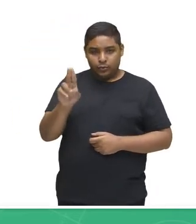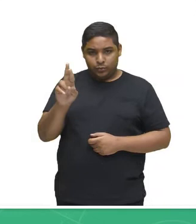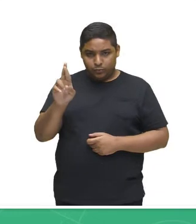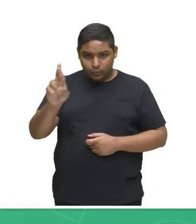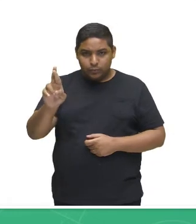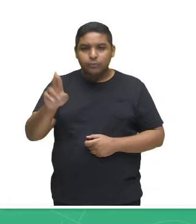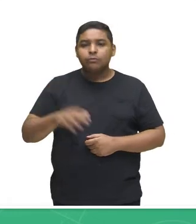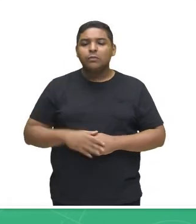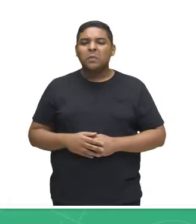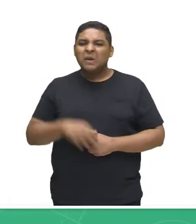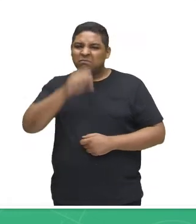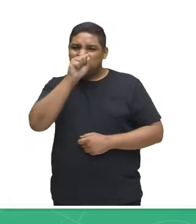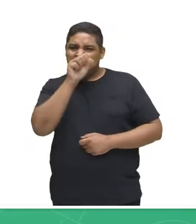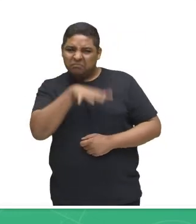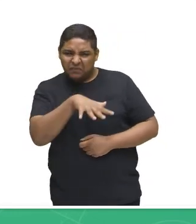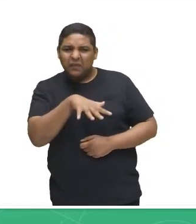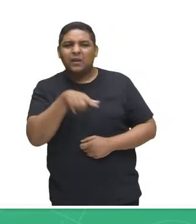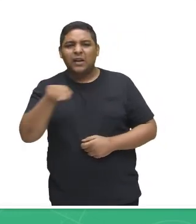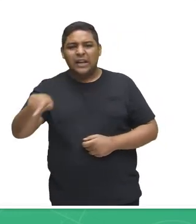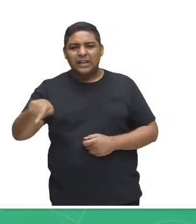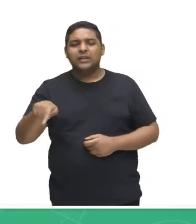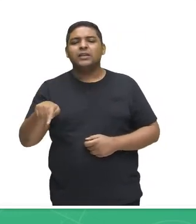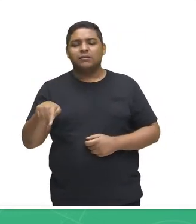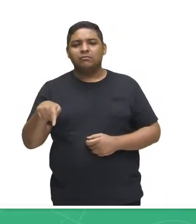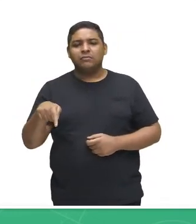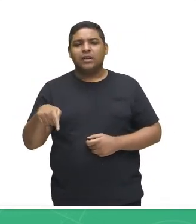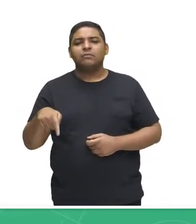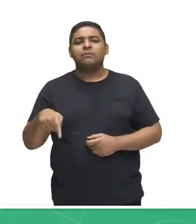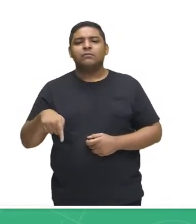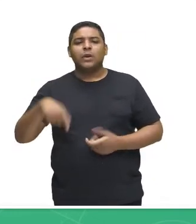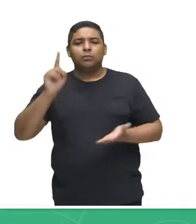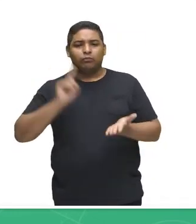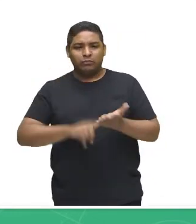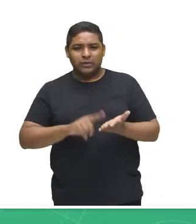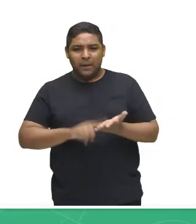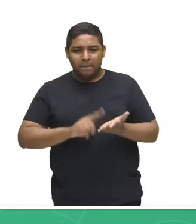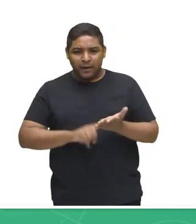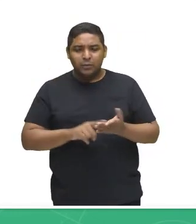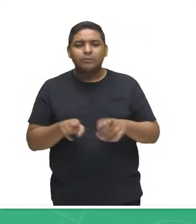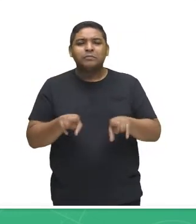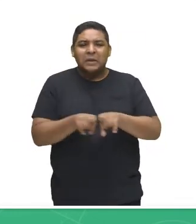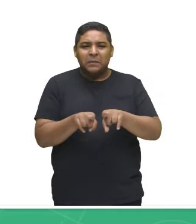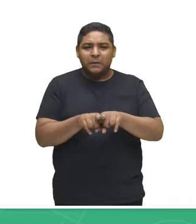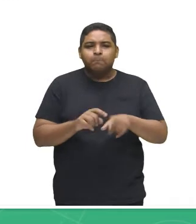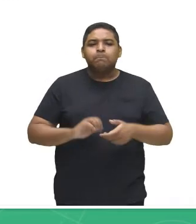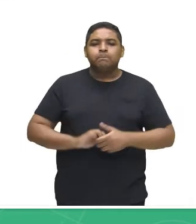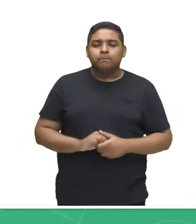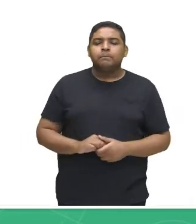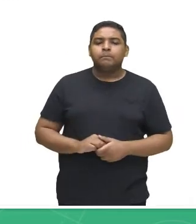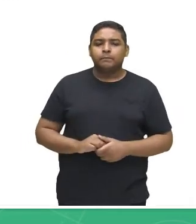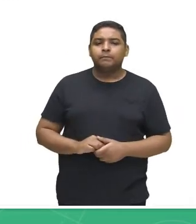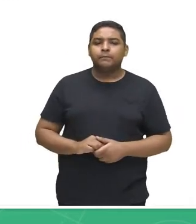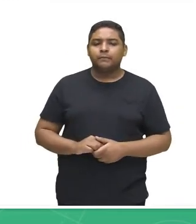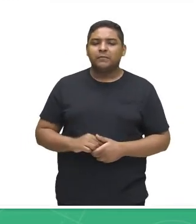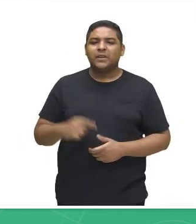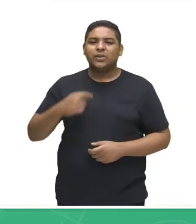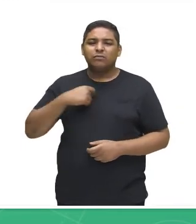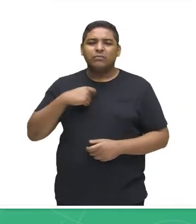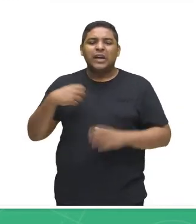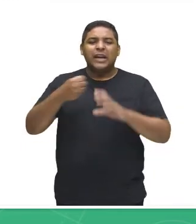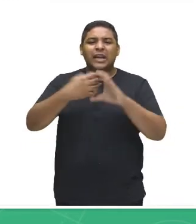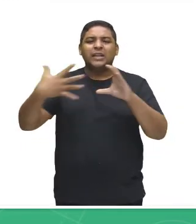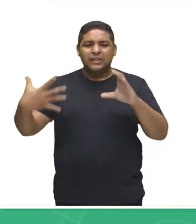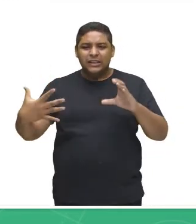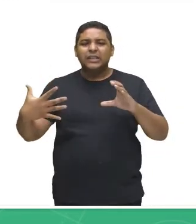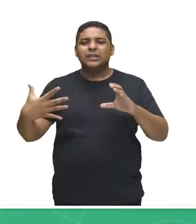famosas. Então, os assírios, gente, diferente de outros grupos que vocês possam imaginar, eles tinham uma característica muito sanguinária.